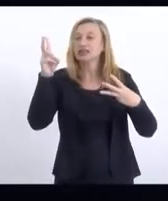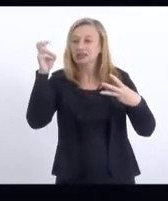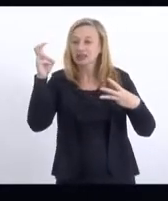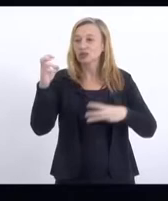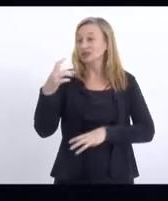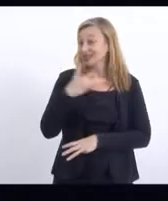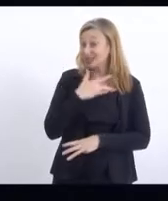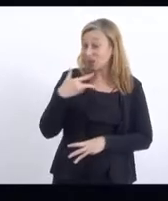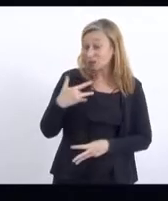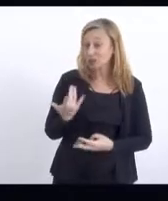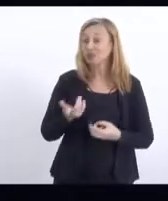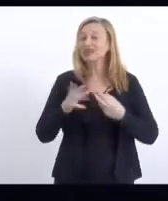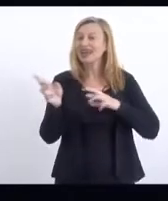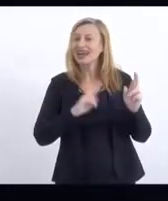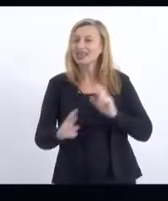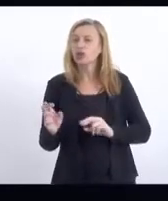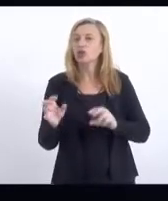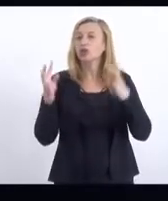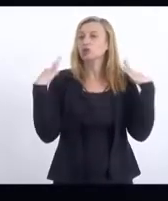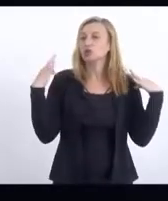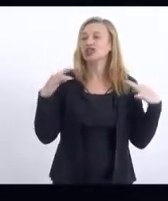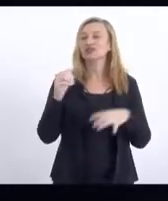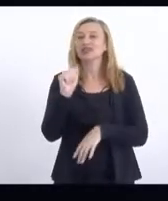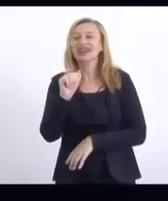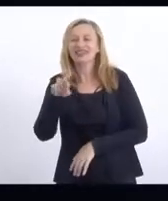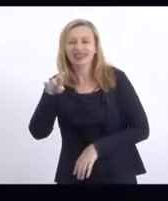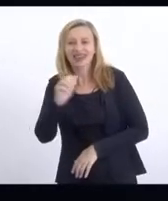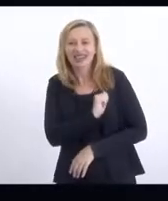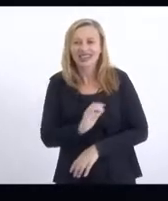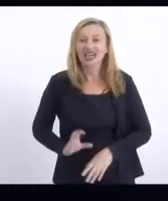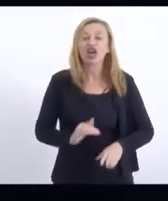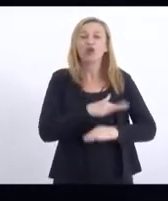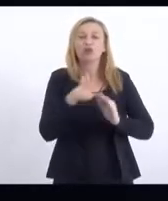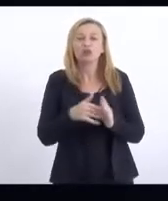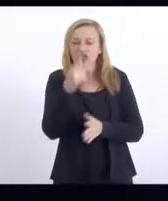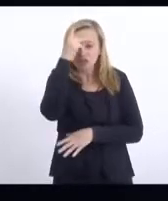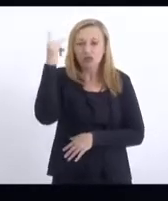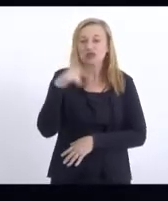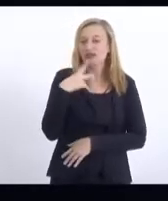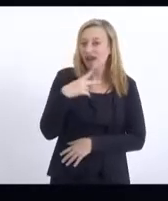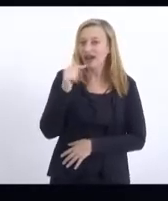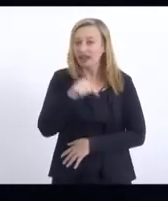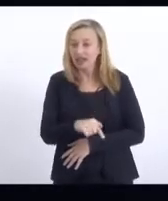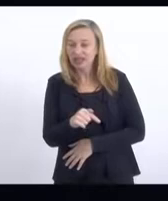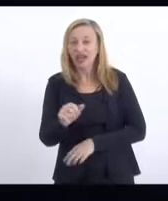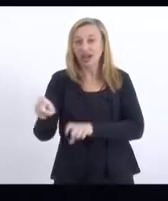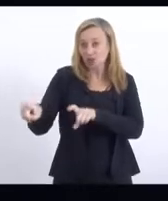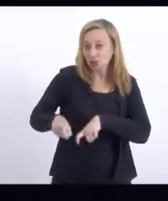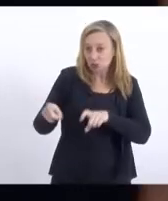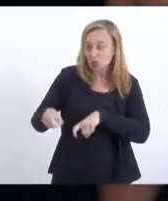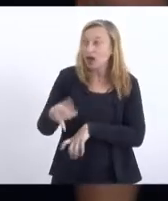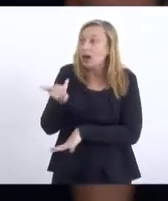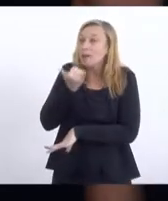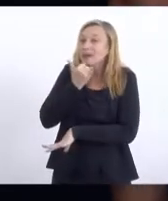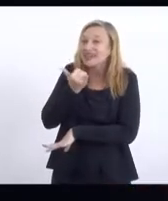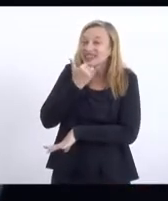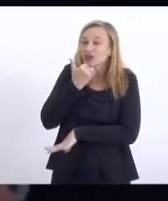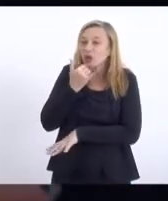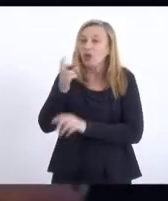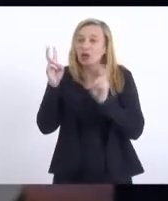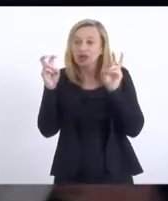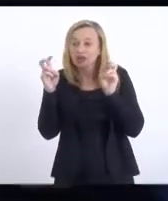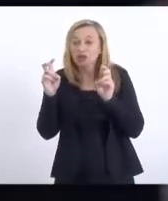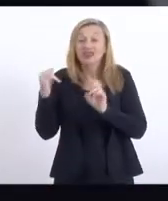saúde. Em relação ao turismo, André, a gente, como todas as pessoas que passaram aqui falaram da questão da agricultura, perdão, com a questão da